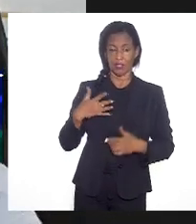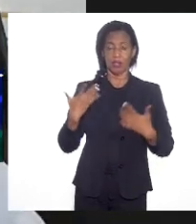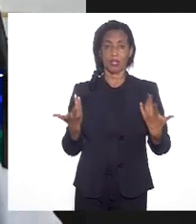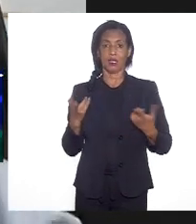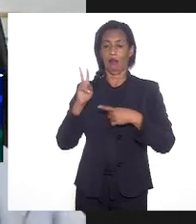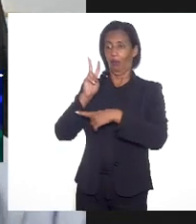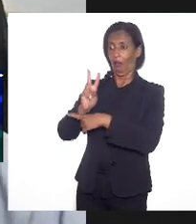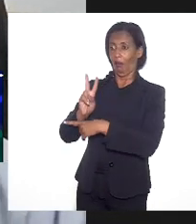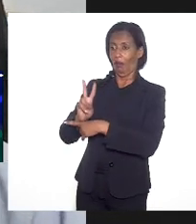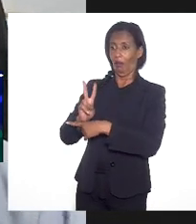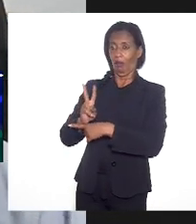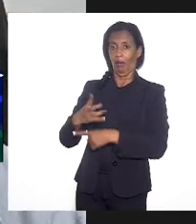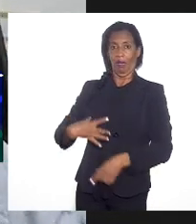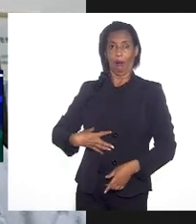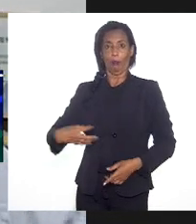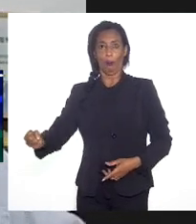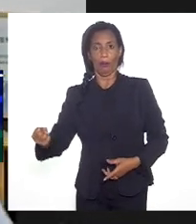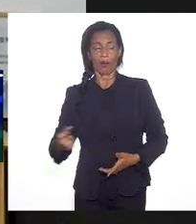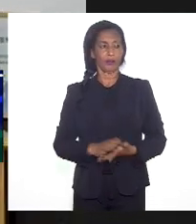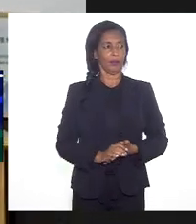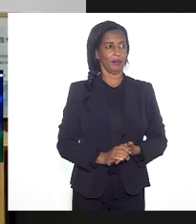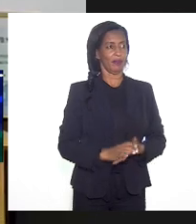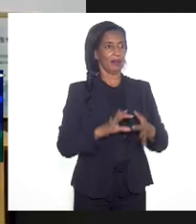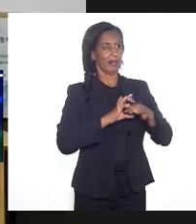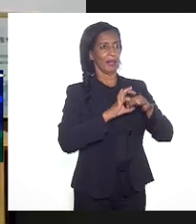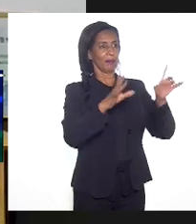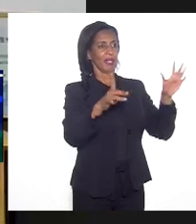defendem a legalização e descriminalização das drogas.